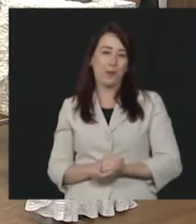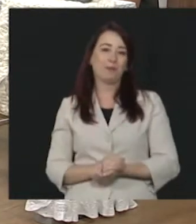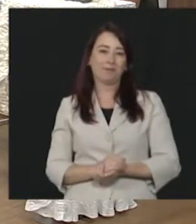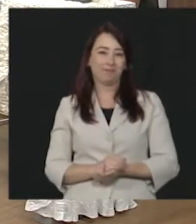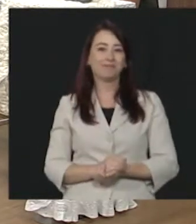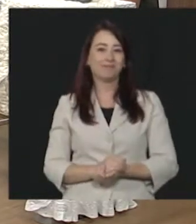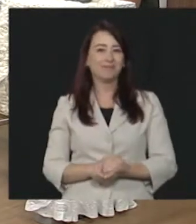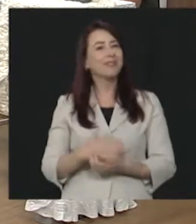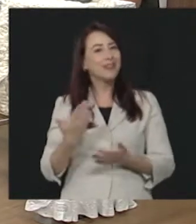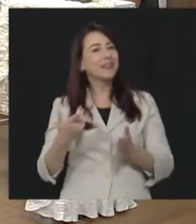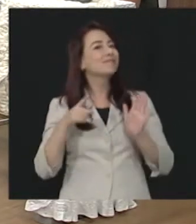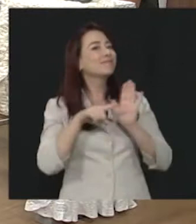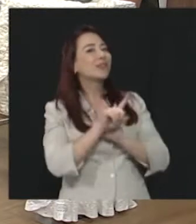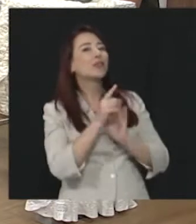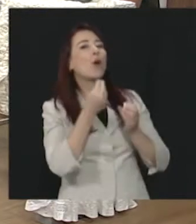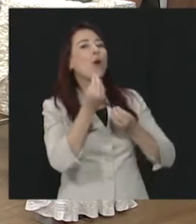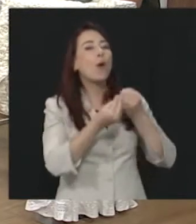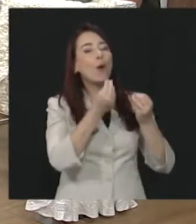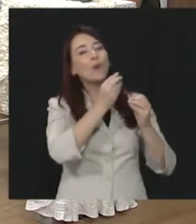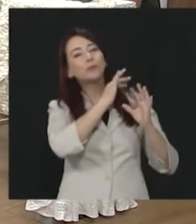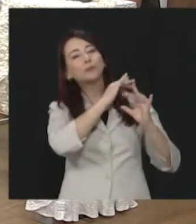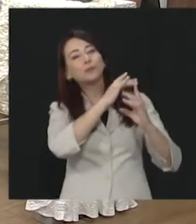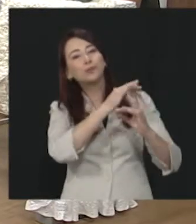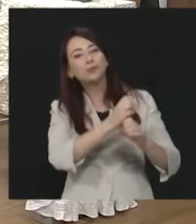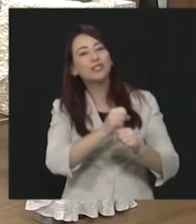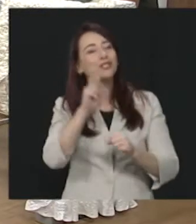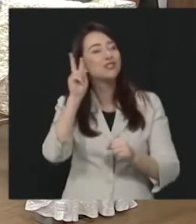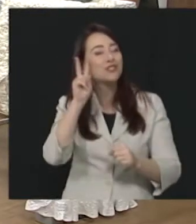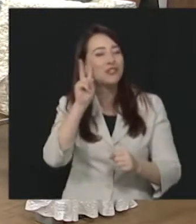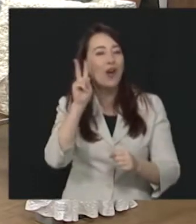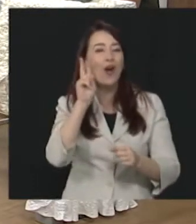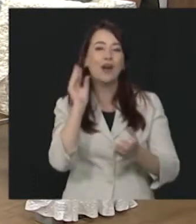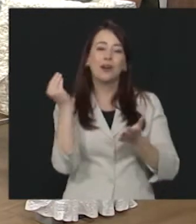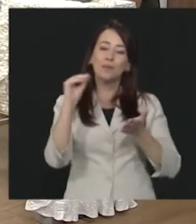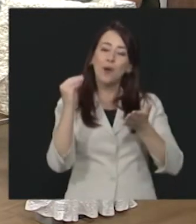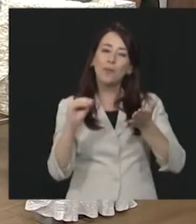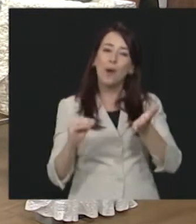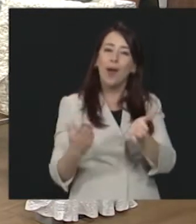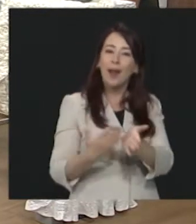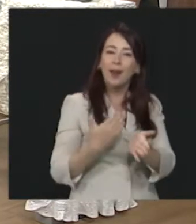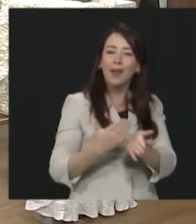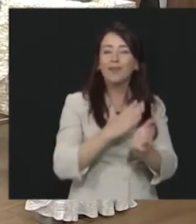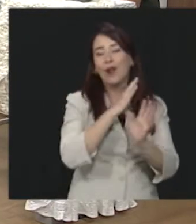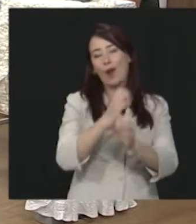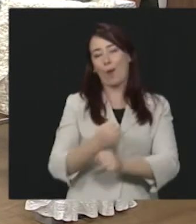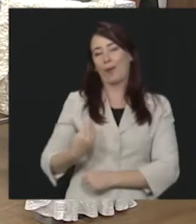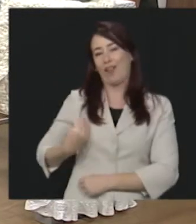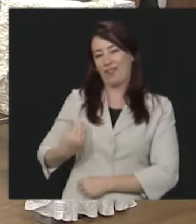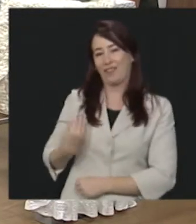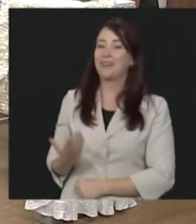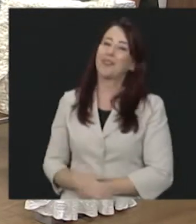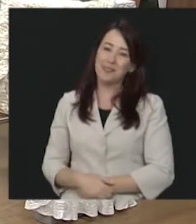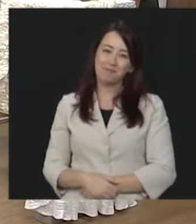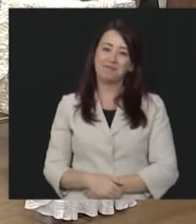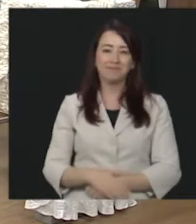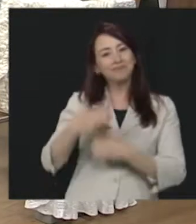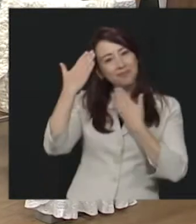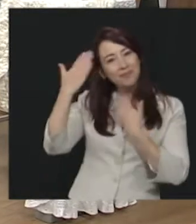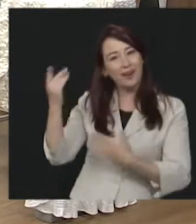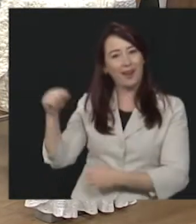vocês teceram essas histórias? Ao longo de toda uma vida. Aí do livro. Bem-vindos também. Muito obrigada pela